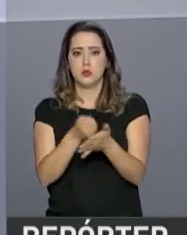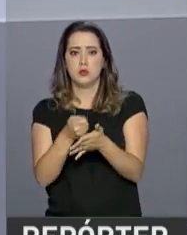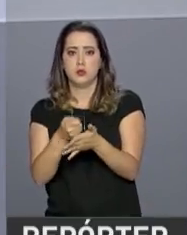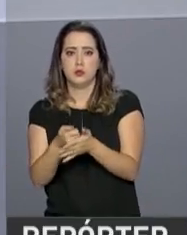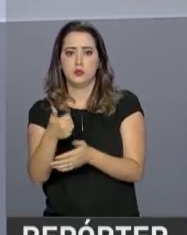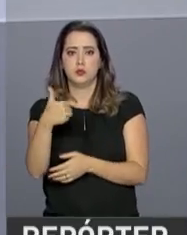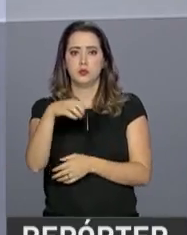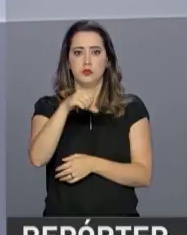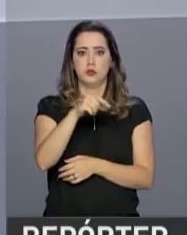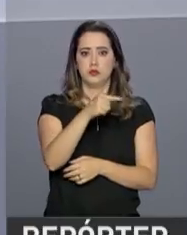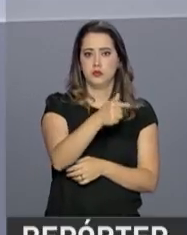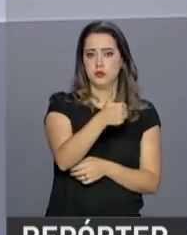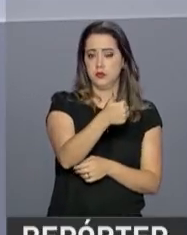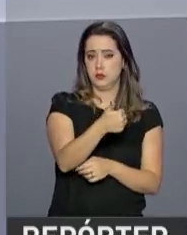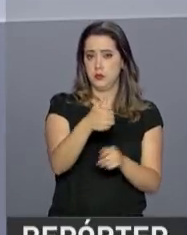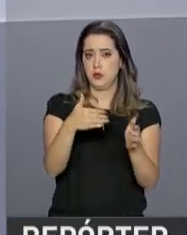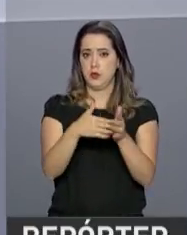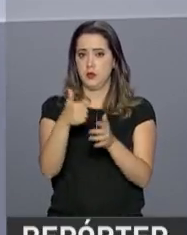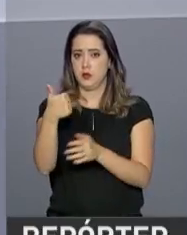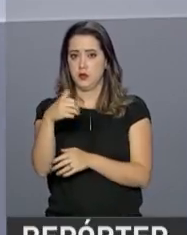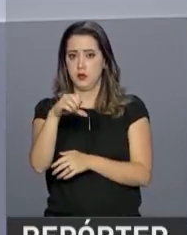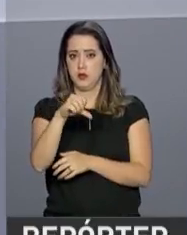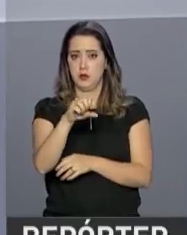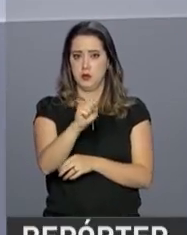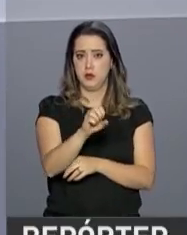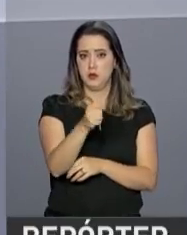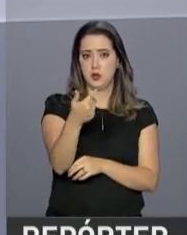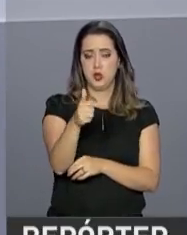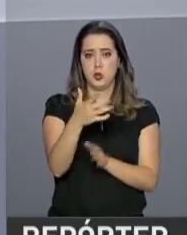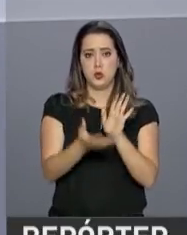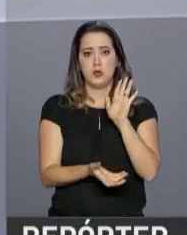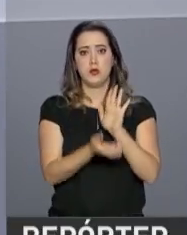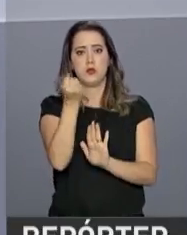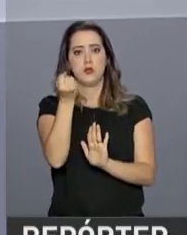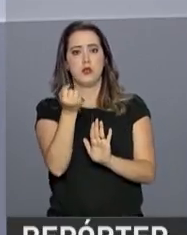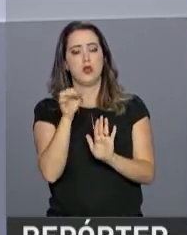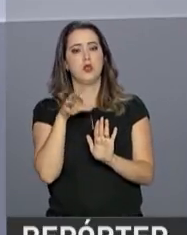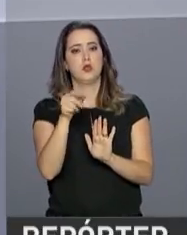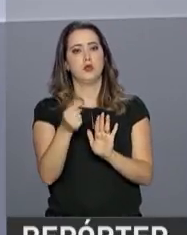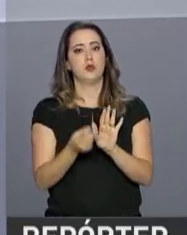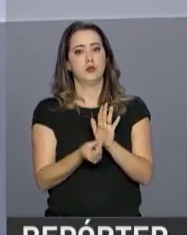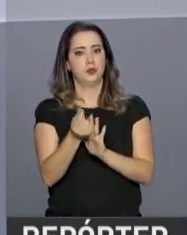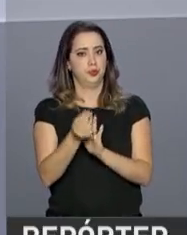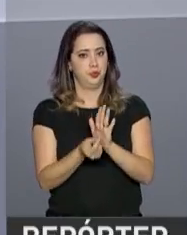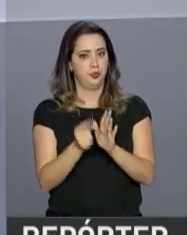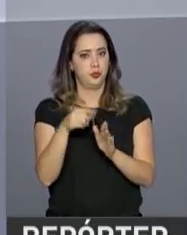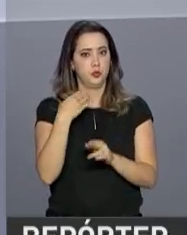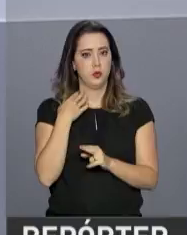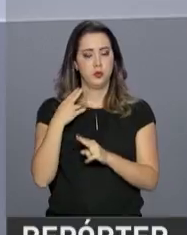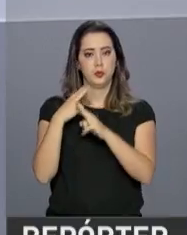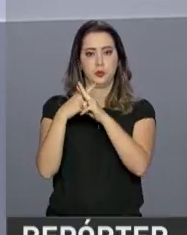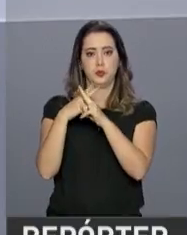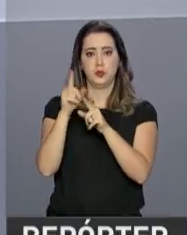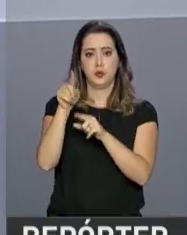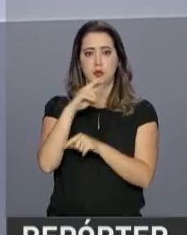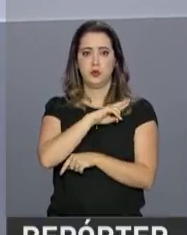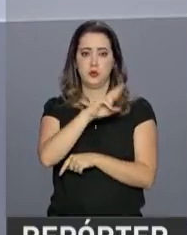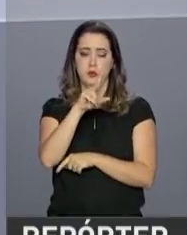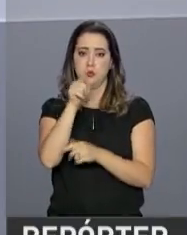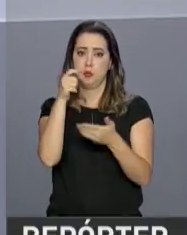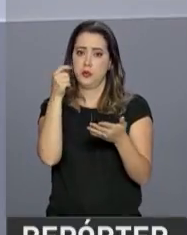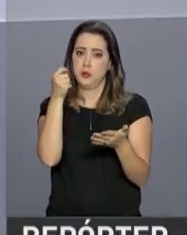1971 e 1988 e que não tenham resgatado todo o saldo a caixa é responsável pelo pagamento